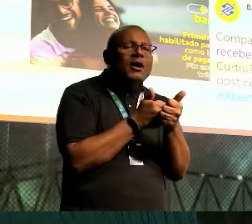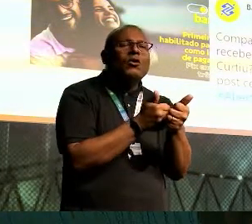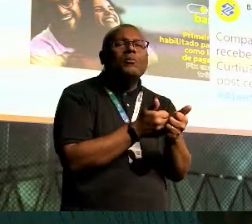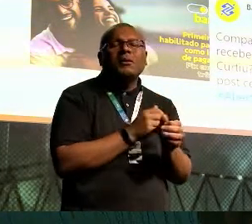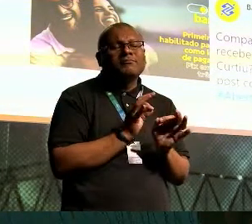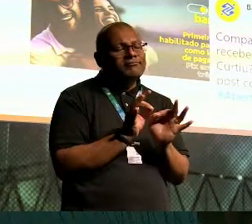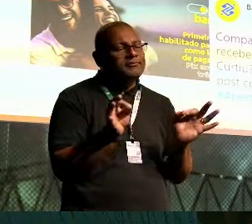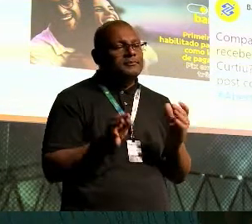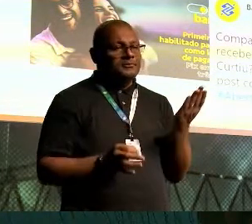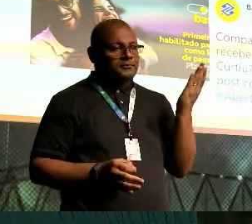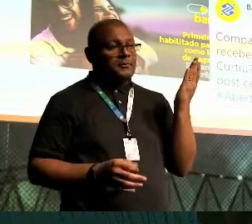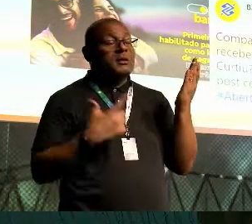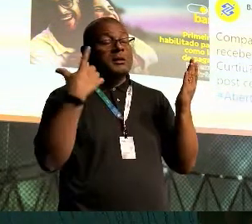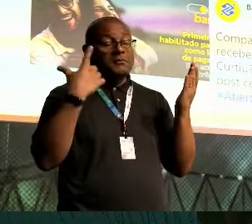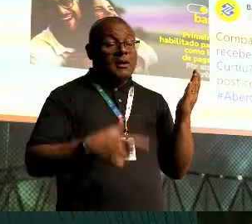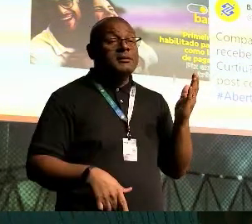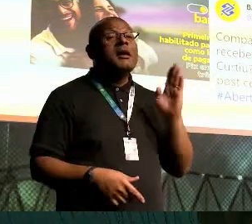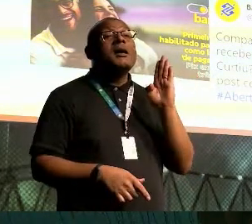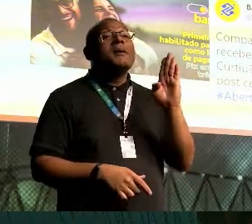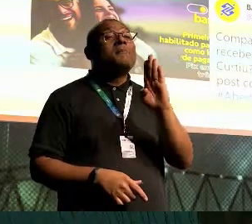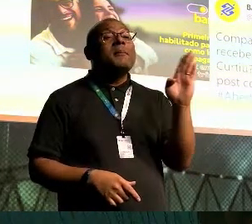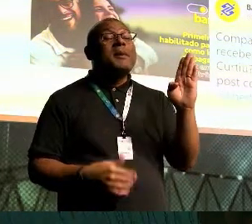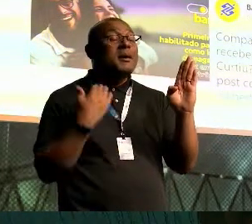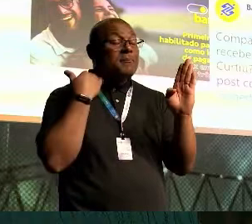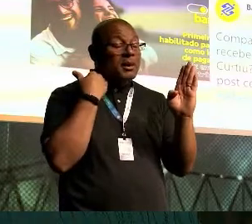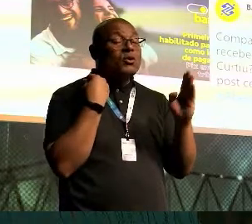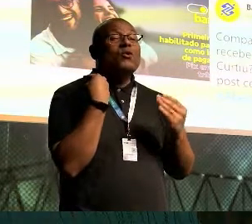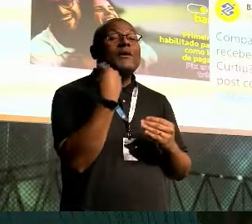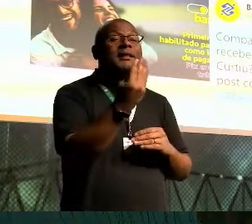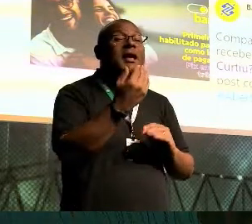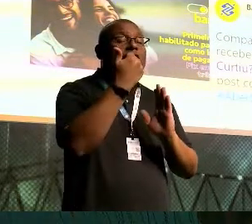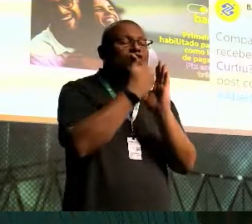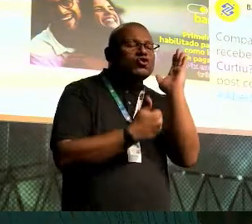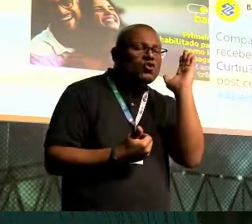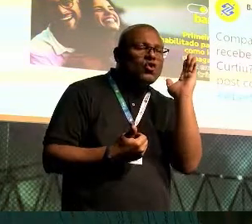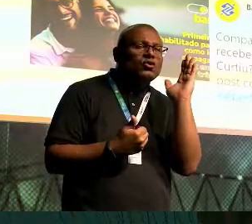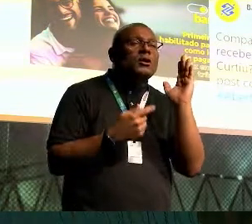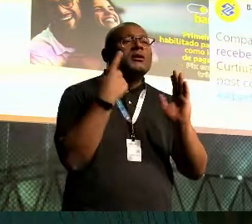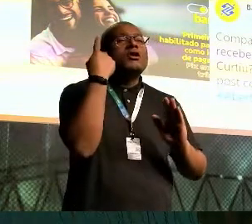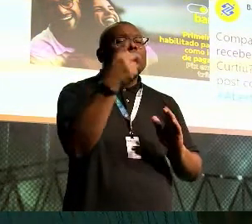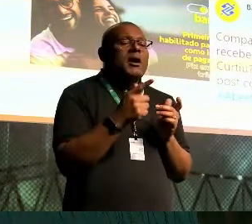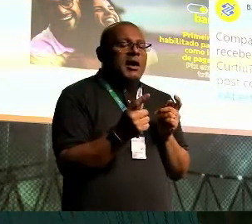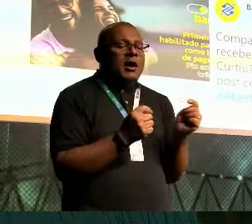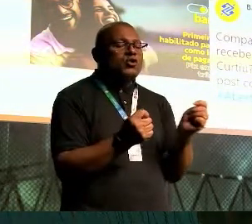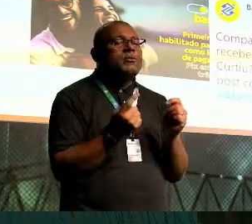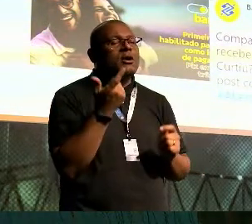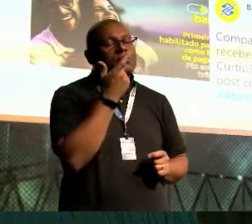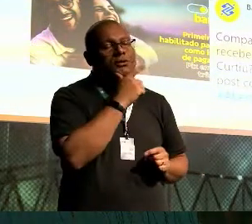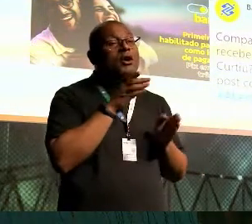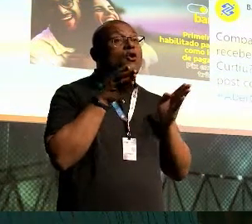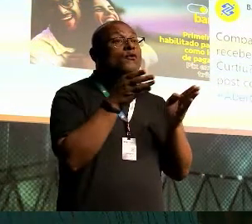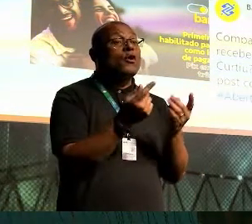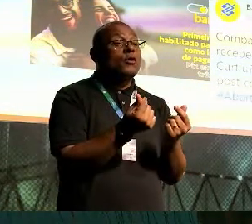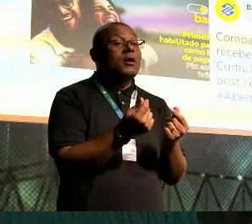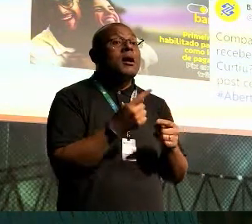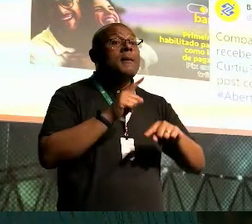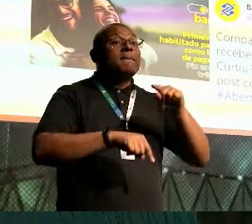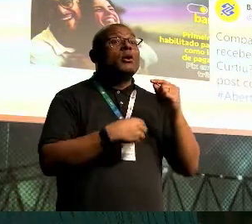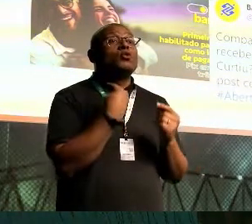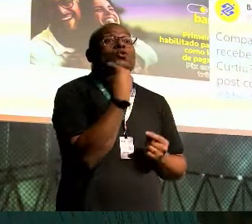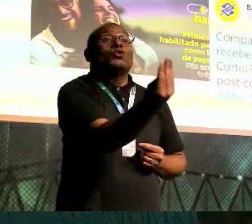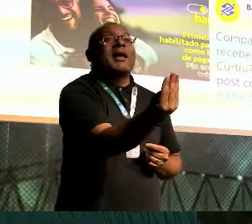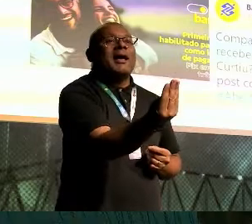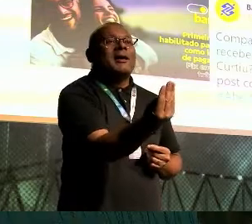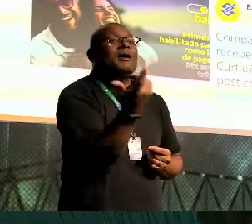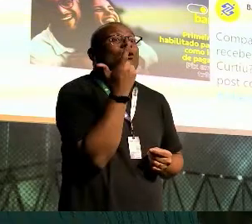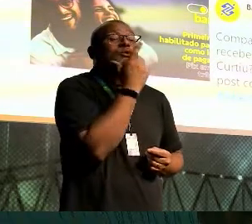aqui, compartilhando seus dados com o BB, você pode receber ofertas incríveis para turbinar suas economias. Então, aqui o foco nas ofertas incríveis,